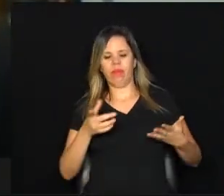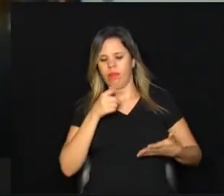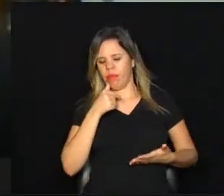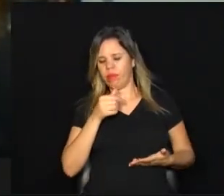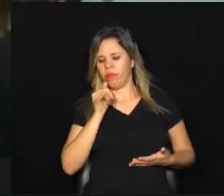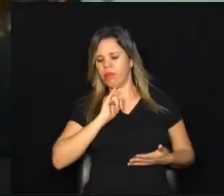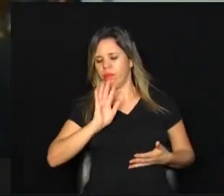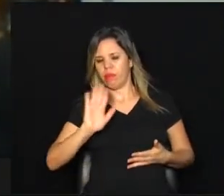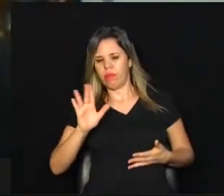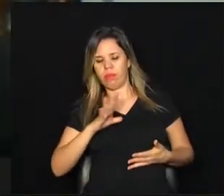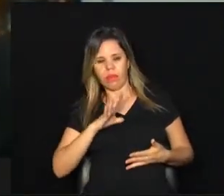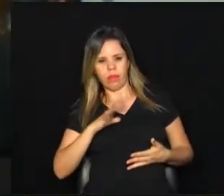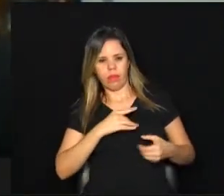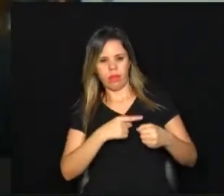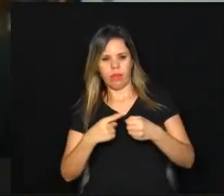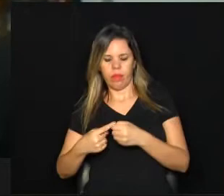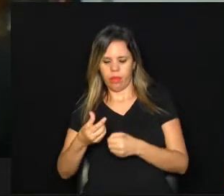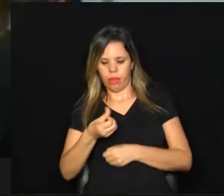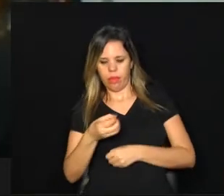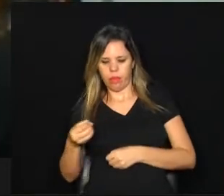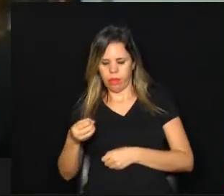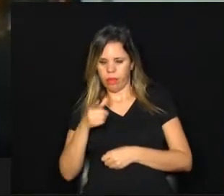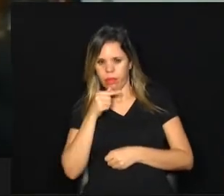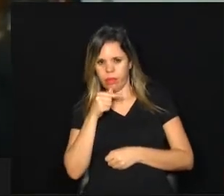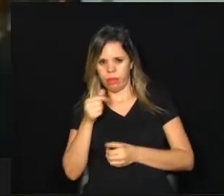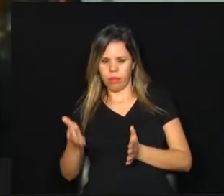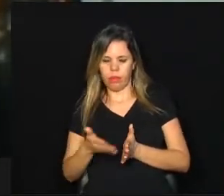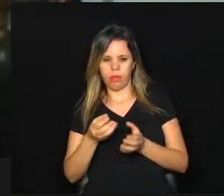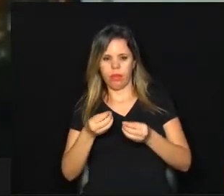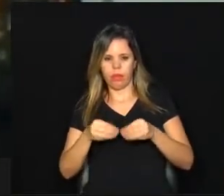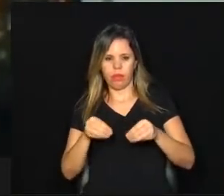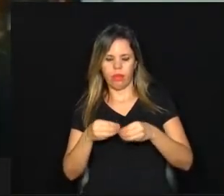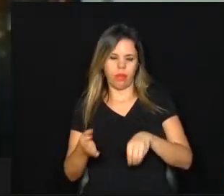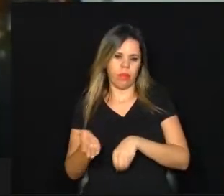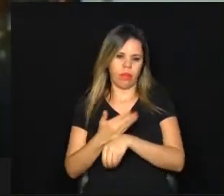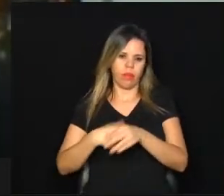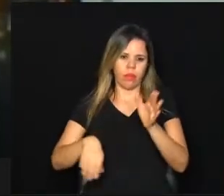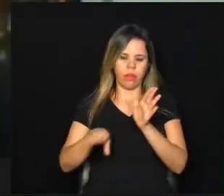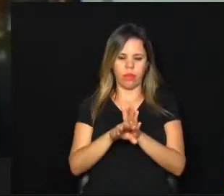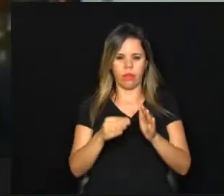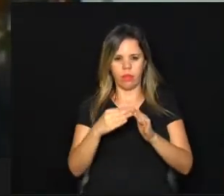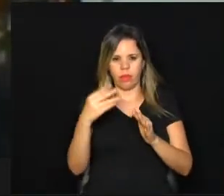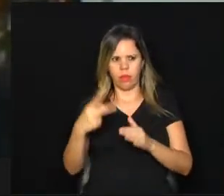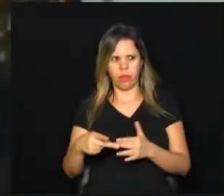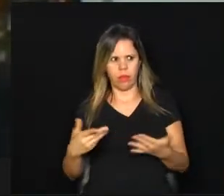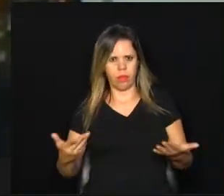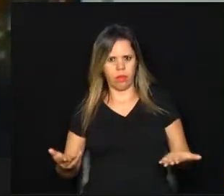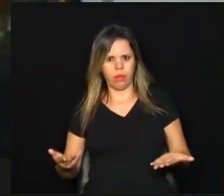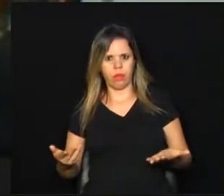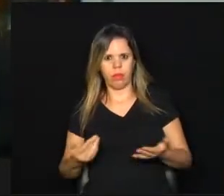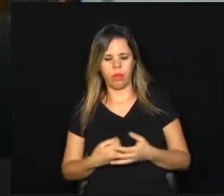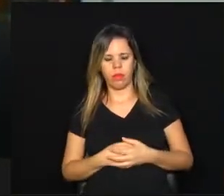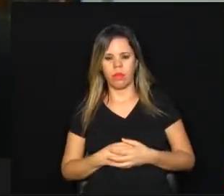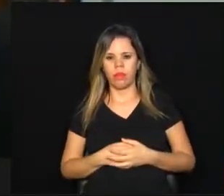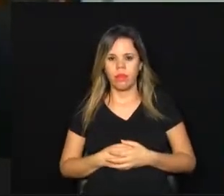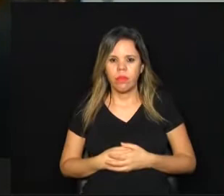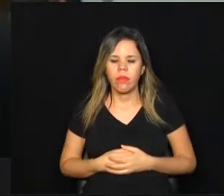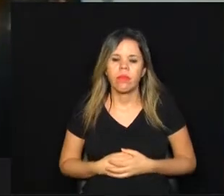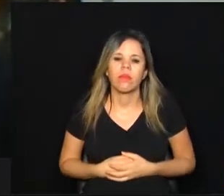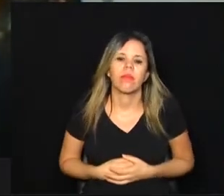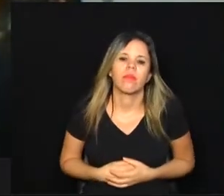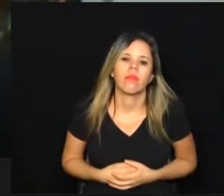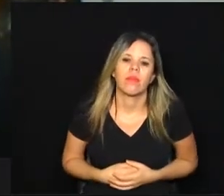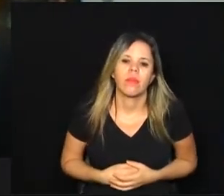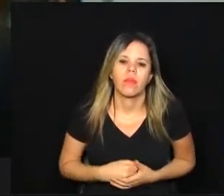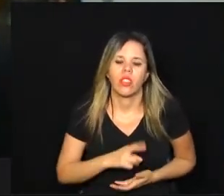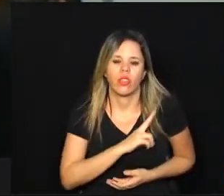que 60% da água que produzem desperdiçam antes de chegar nas suas casas. Então, nós temos, e o Rossini lembrou